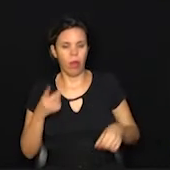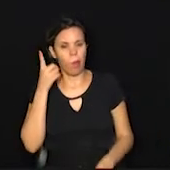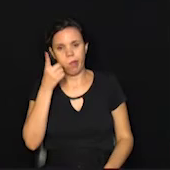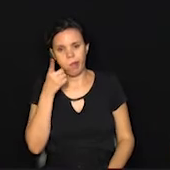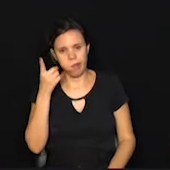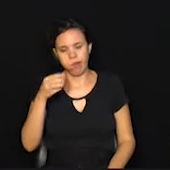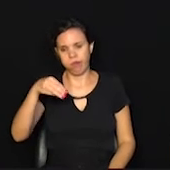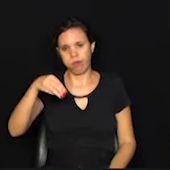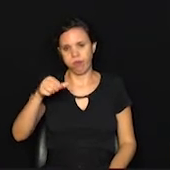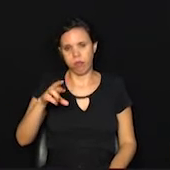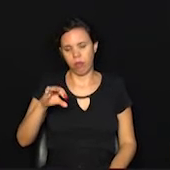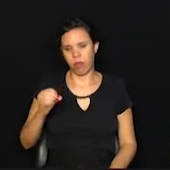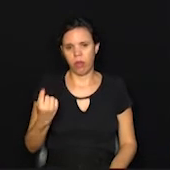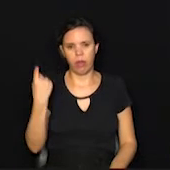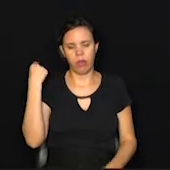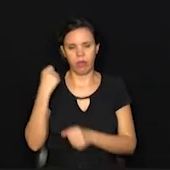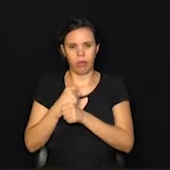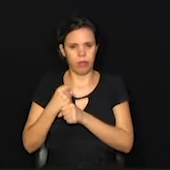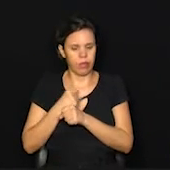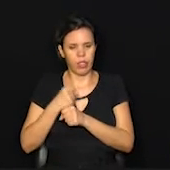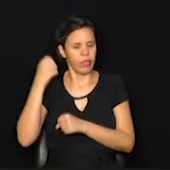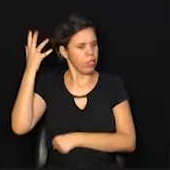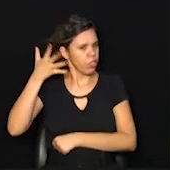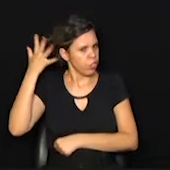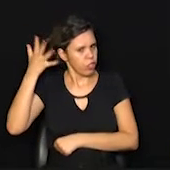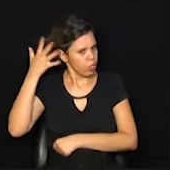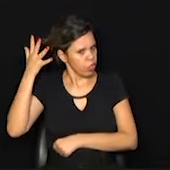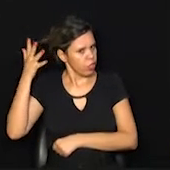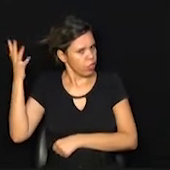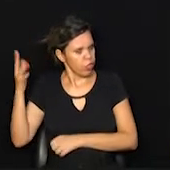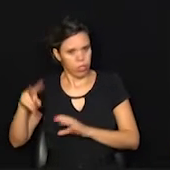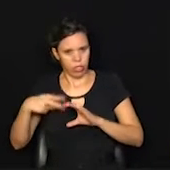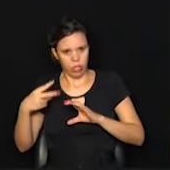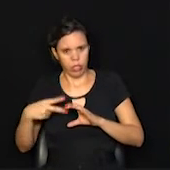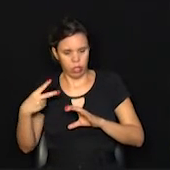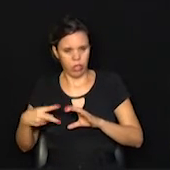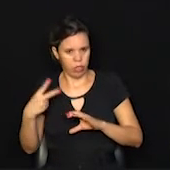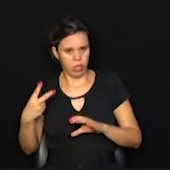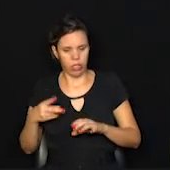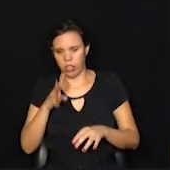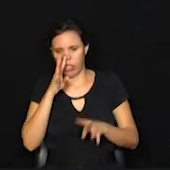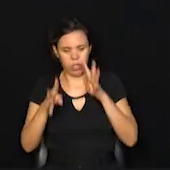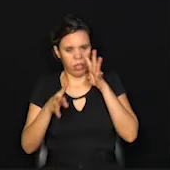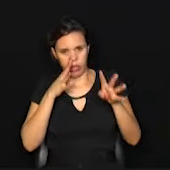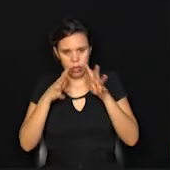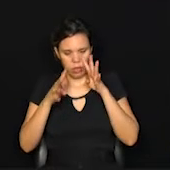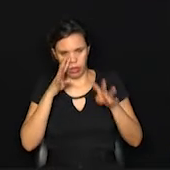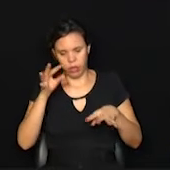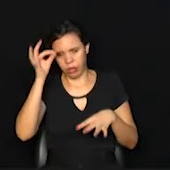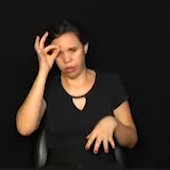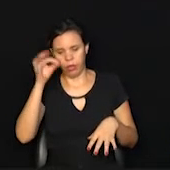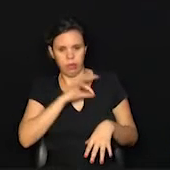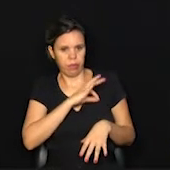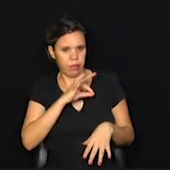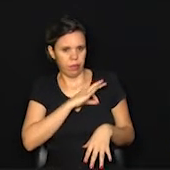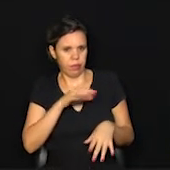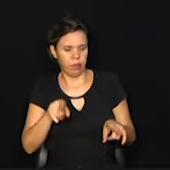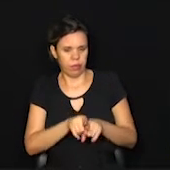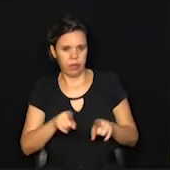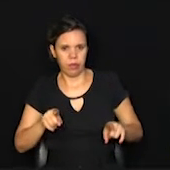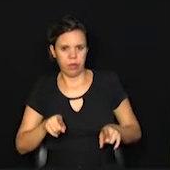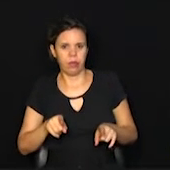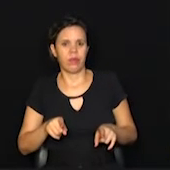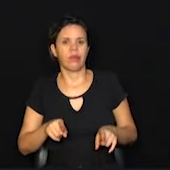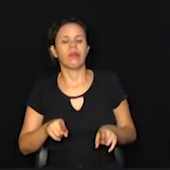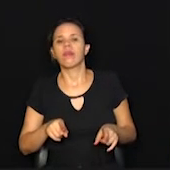Moreira Alves e faz um discurso na Câmara em que acusa claramente o Exército e ser um vale a culto de